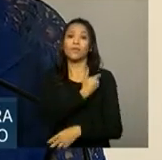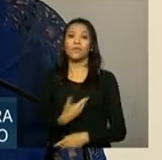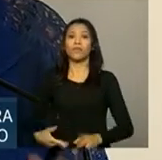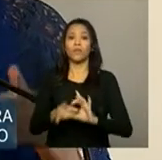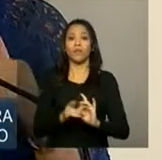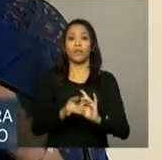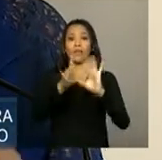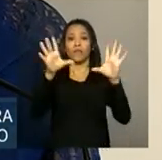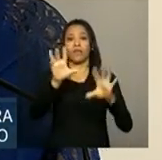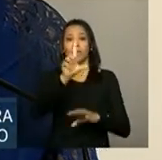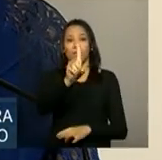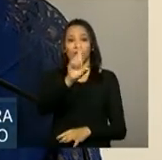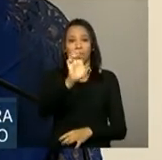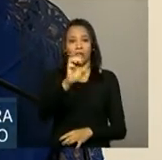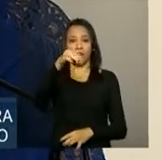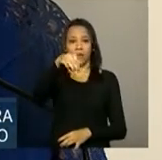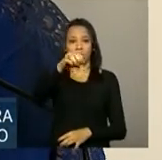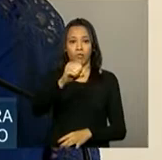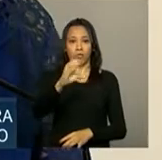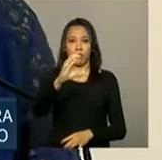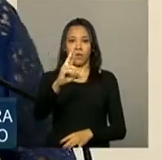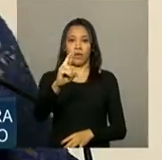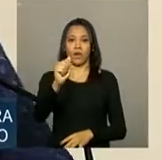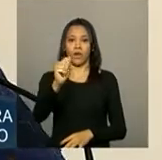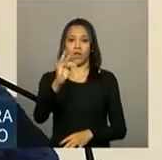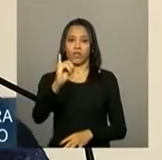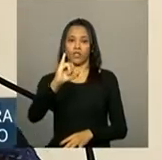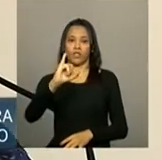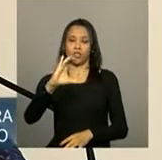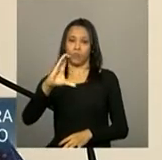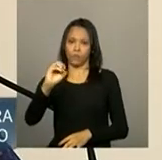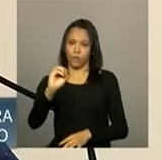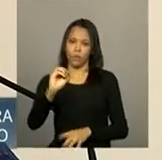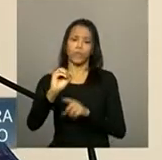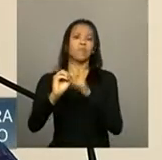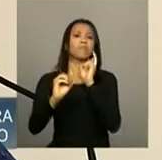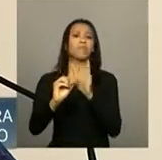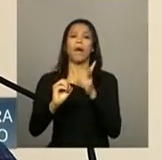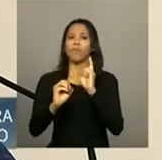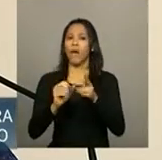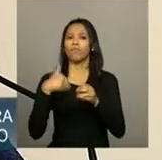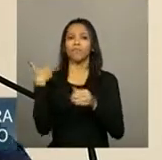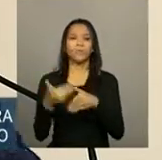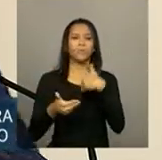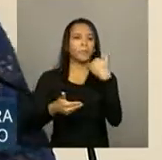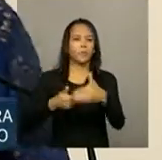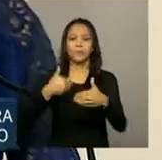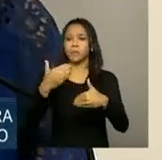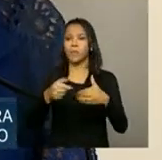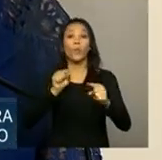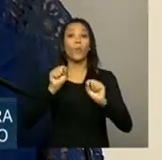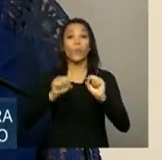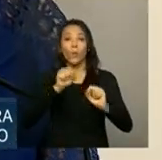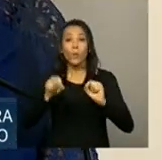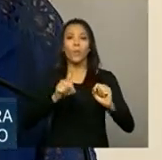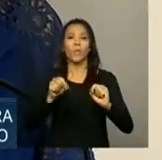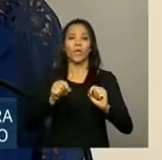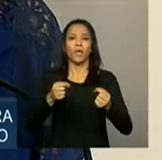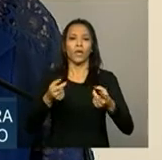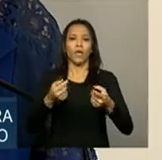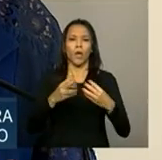que está num processo inclusive de construir cada vez mais e de aprofundar a sua